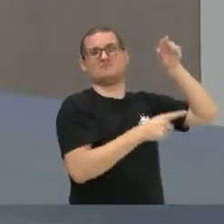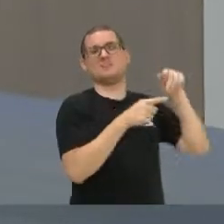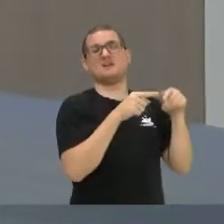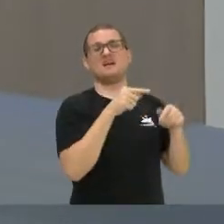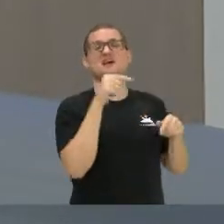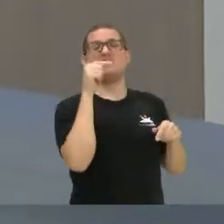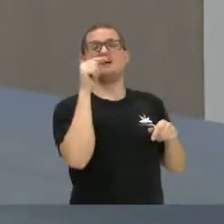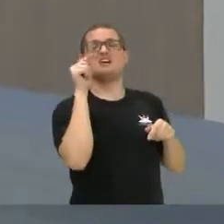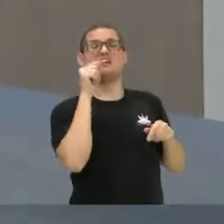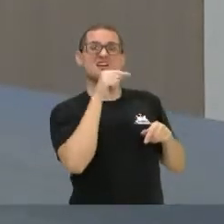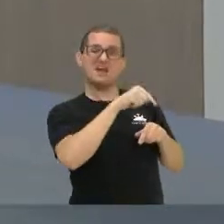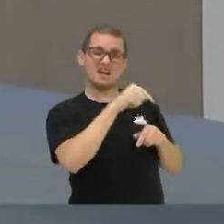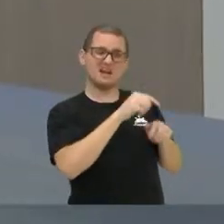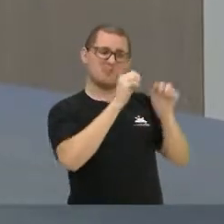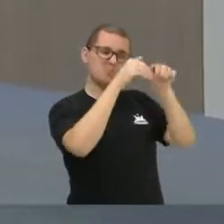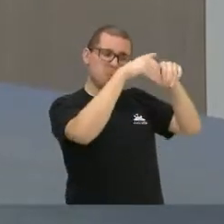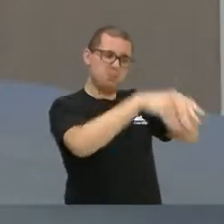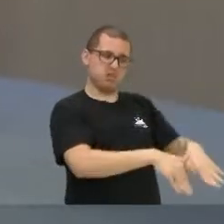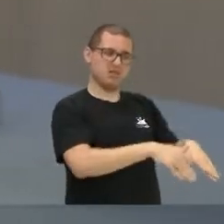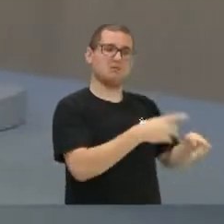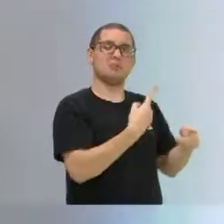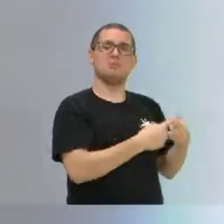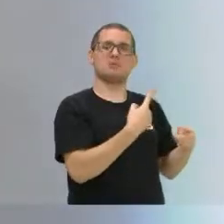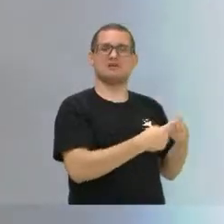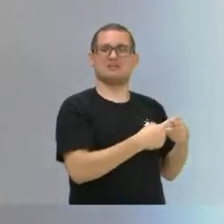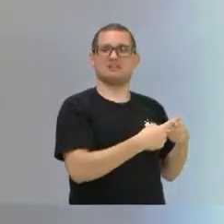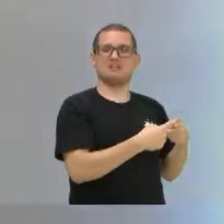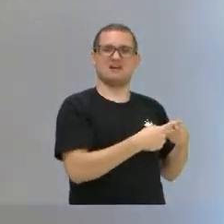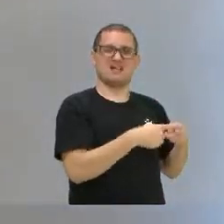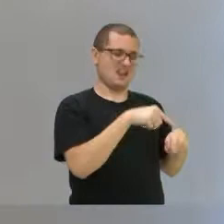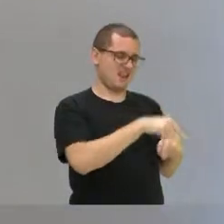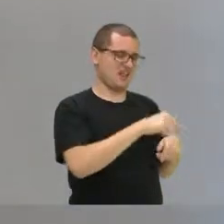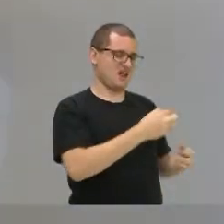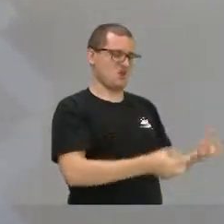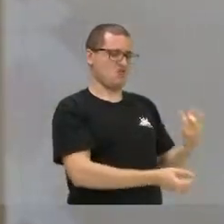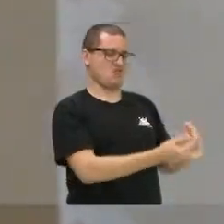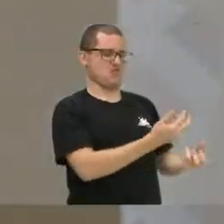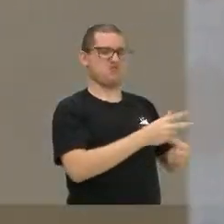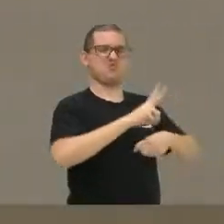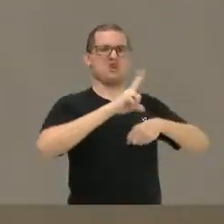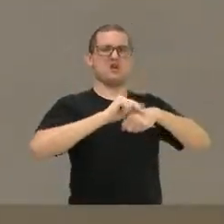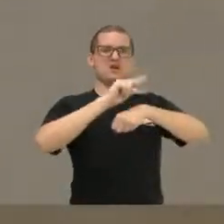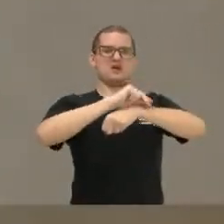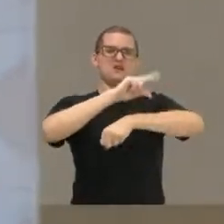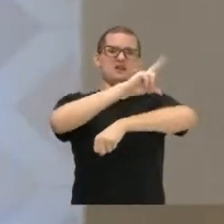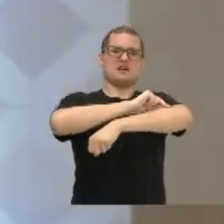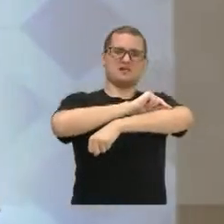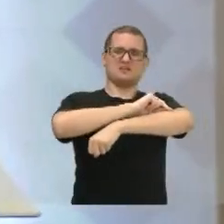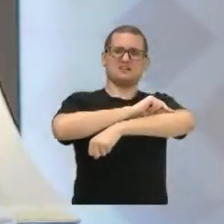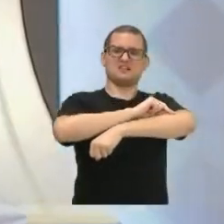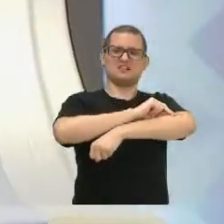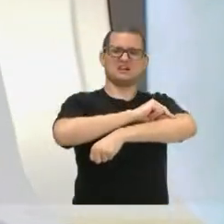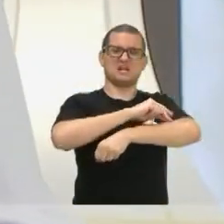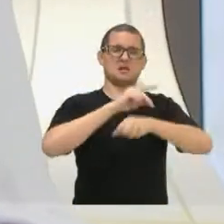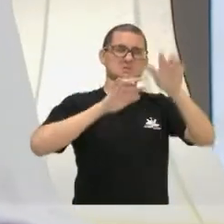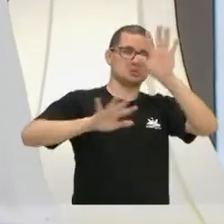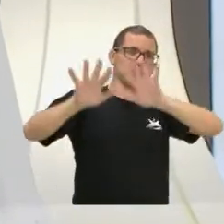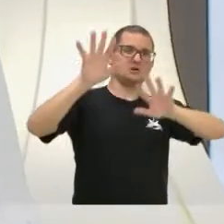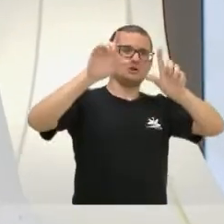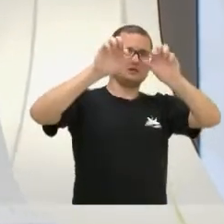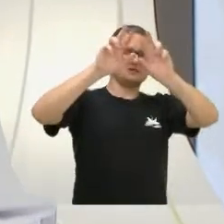jogada o fundo do abismo que de lá saíram fumaças gafanhotos aquelas imagens